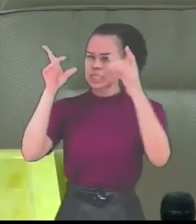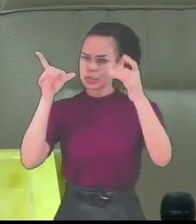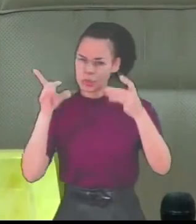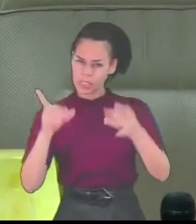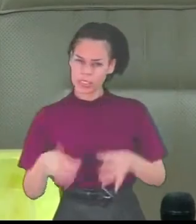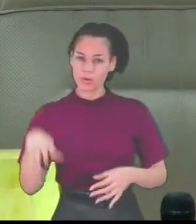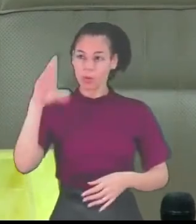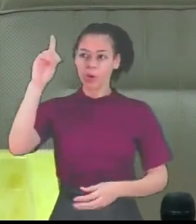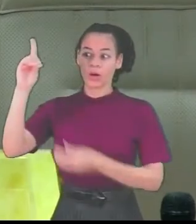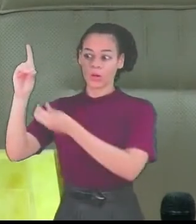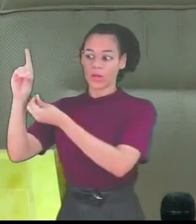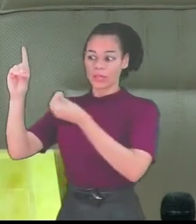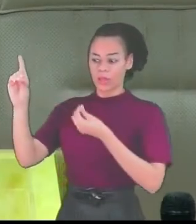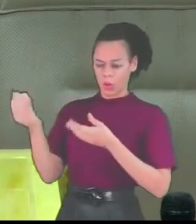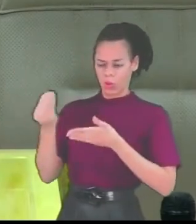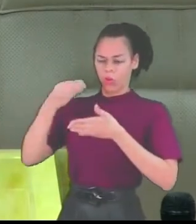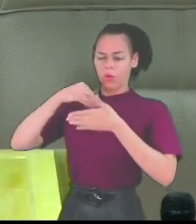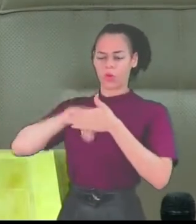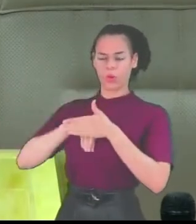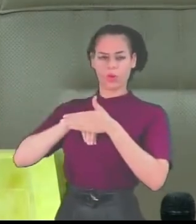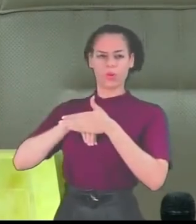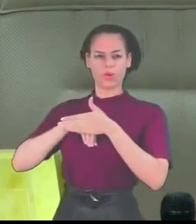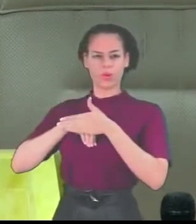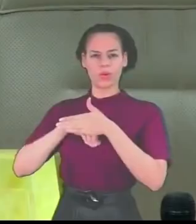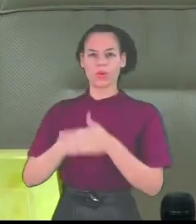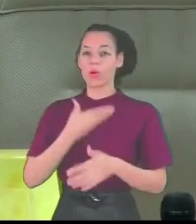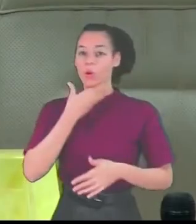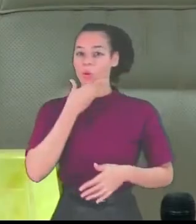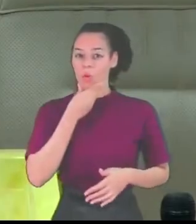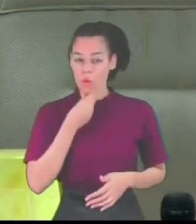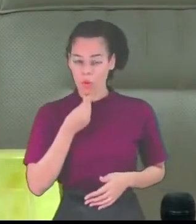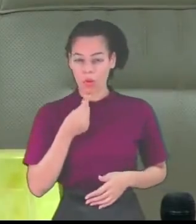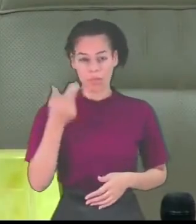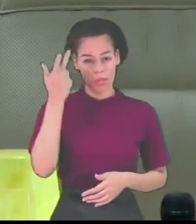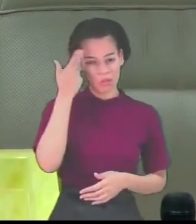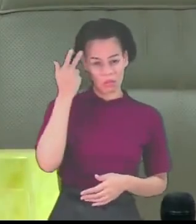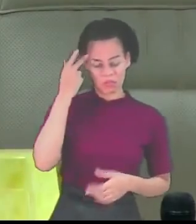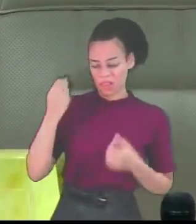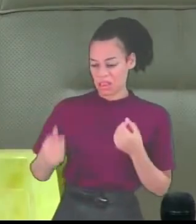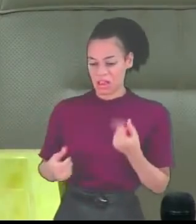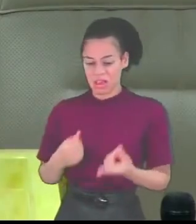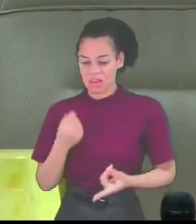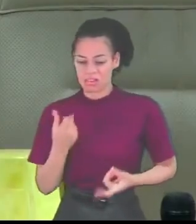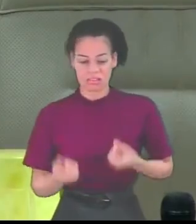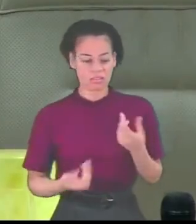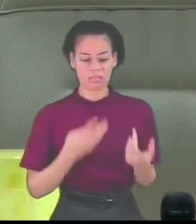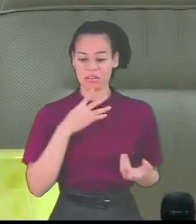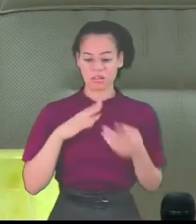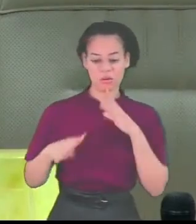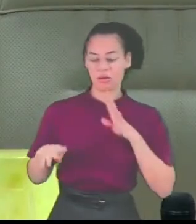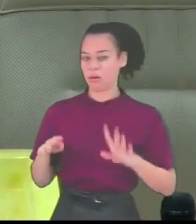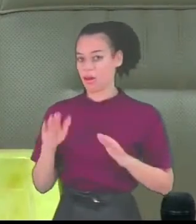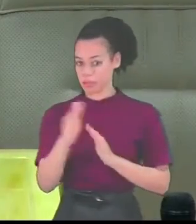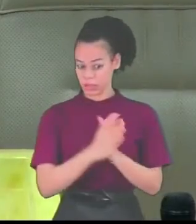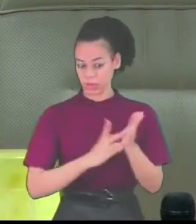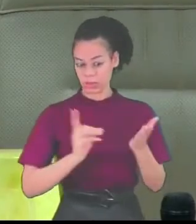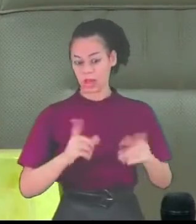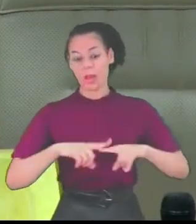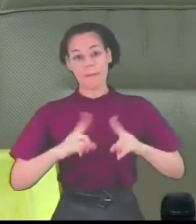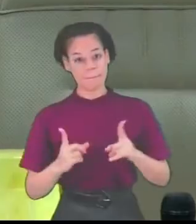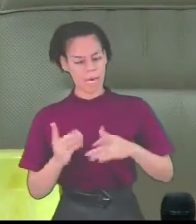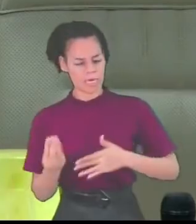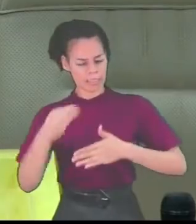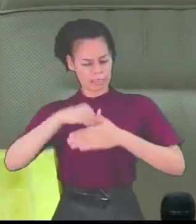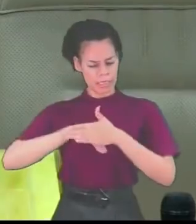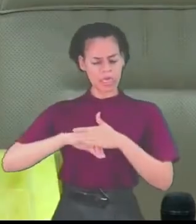Deus quando colocou isto dentro do homem o homem natural muitas vezes não conhece Bíblia mas dentro dele